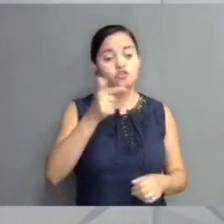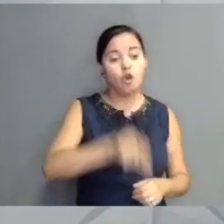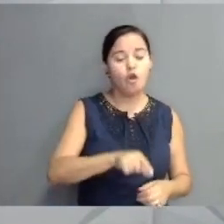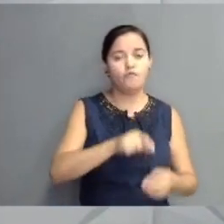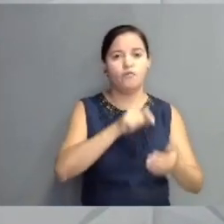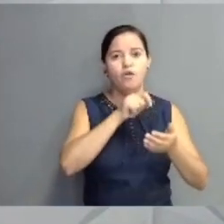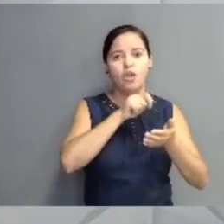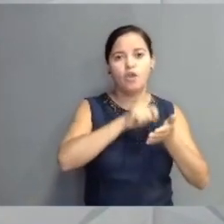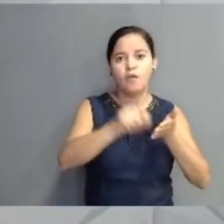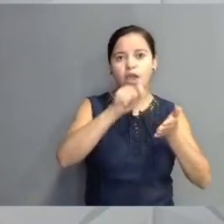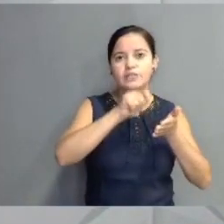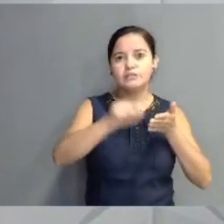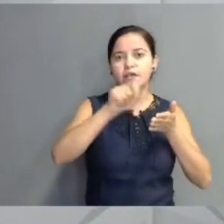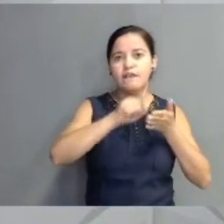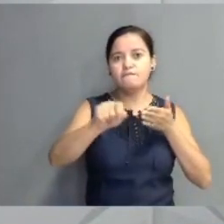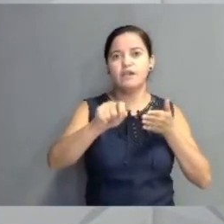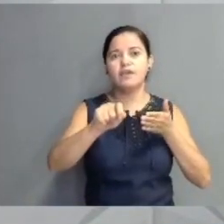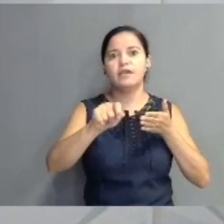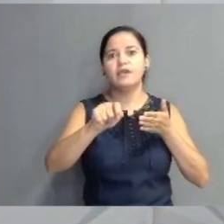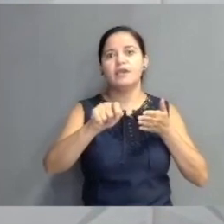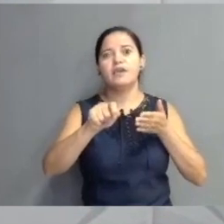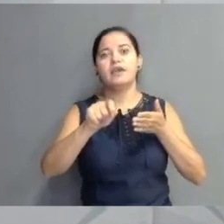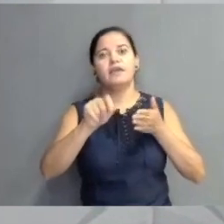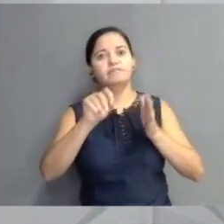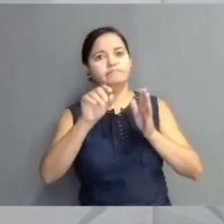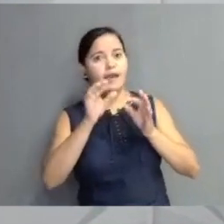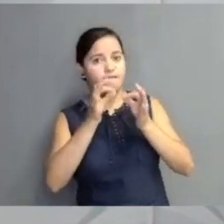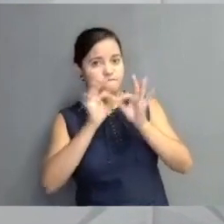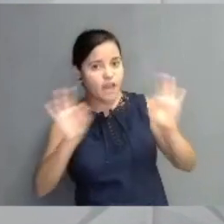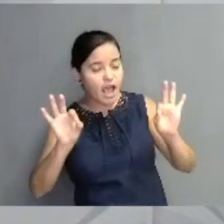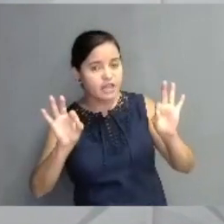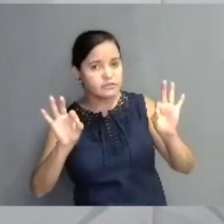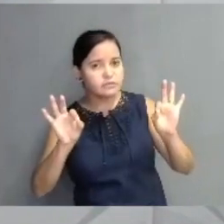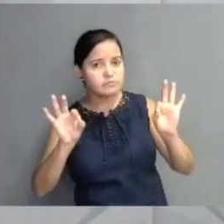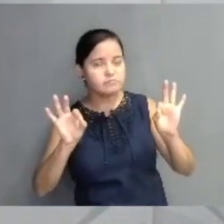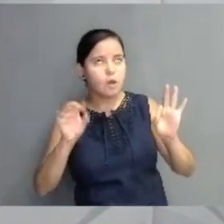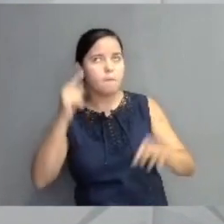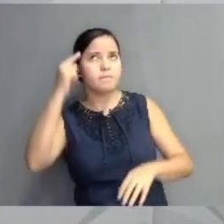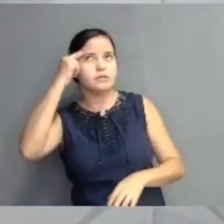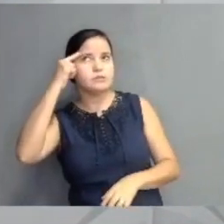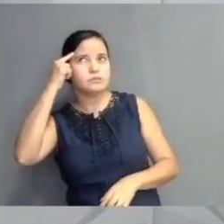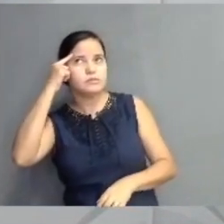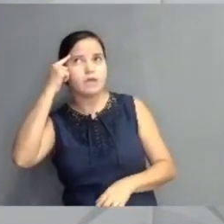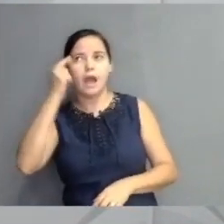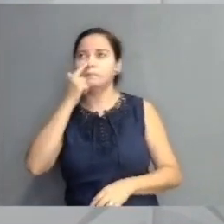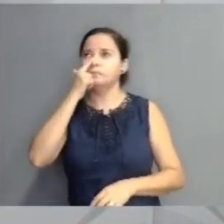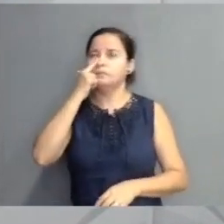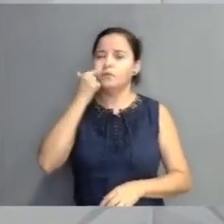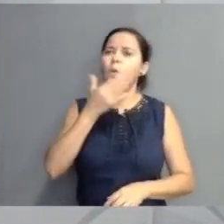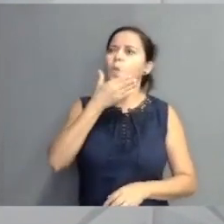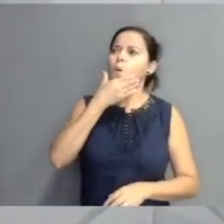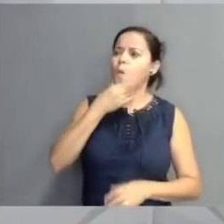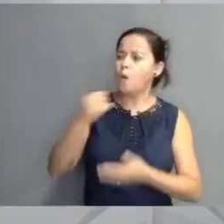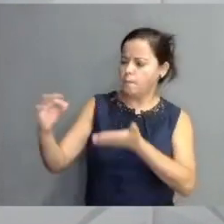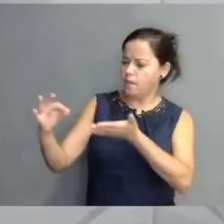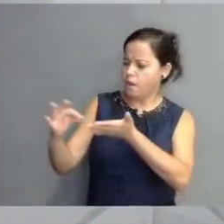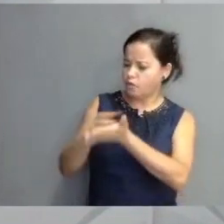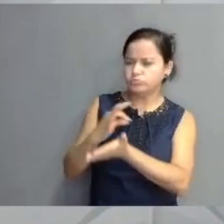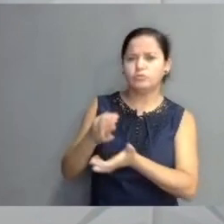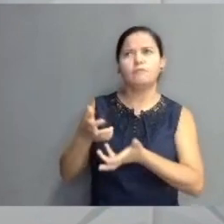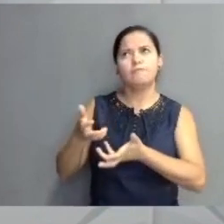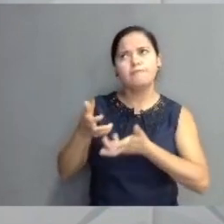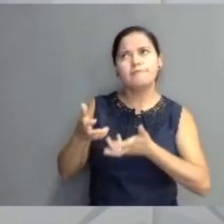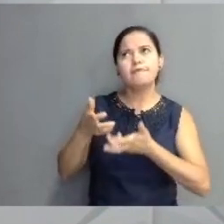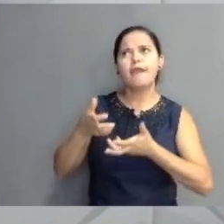prestar atenção no sentido. O autor quis, com essa expressão, transmitir o que para seu leitor? Porque